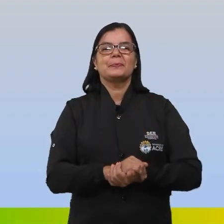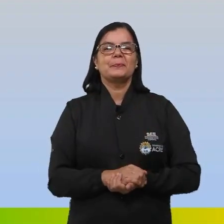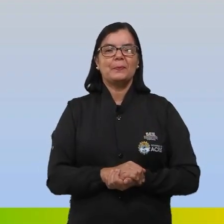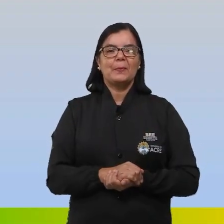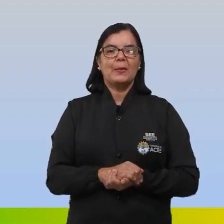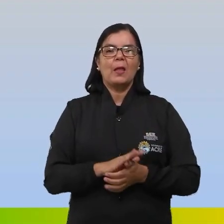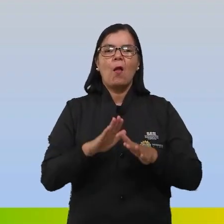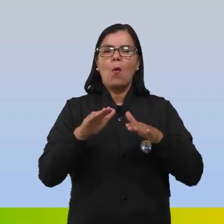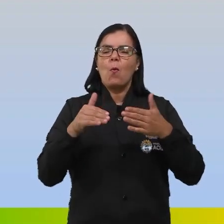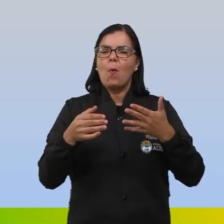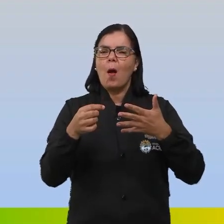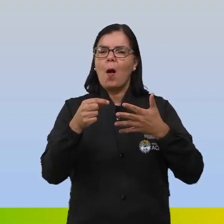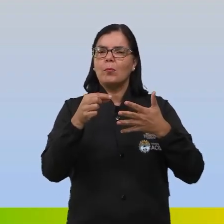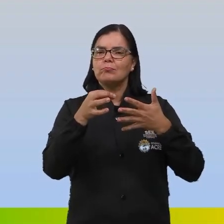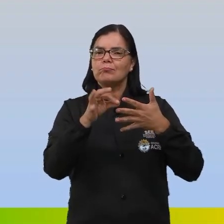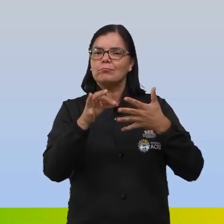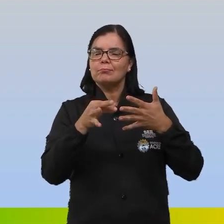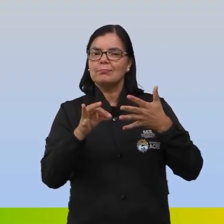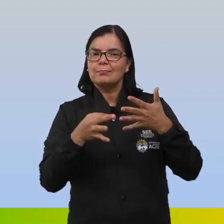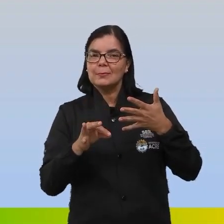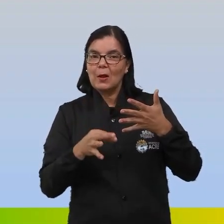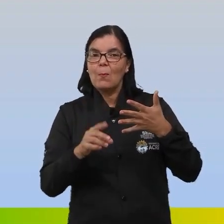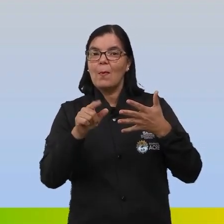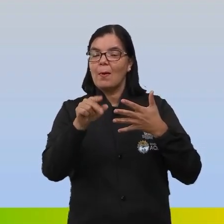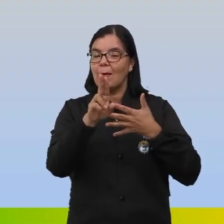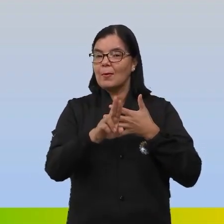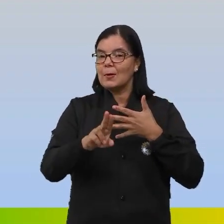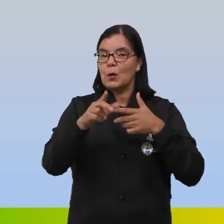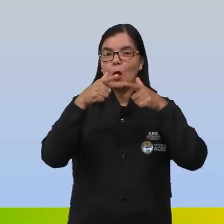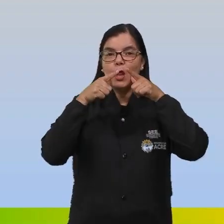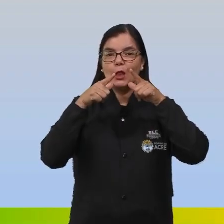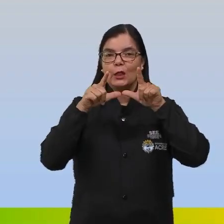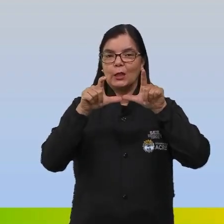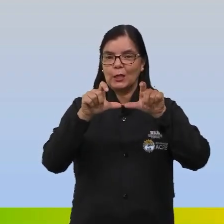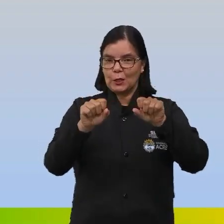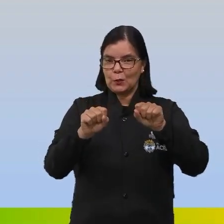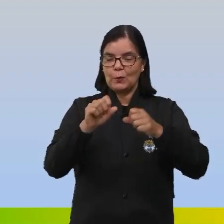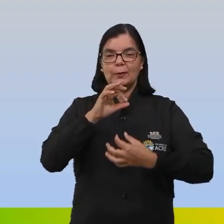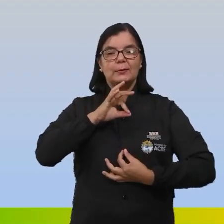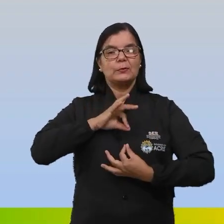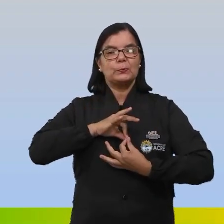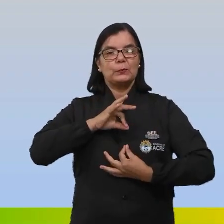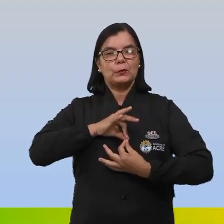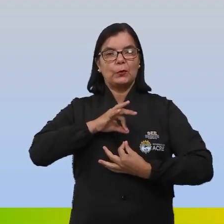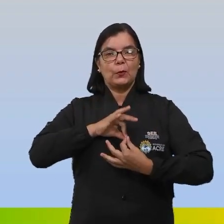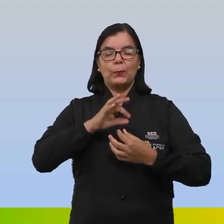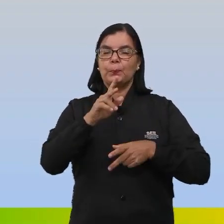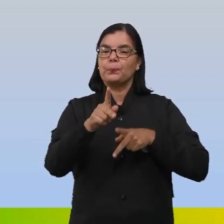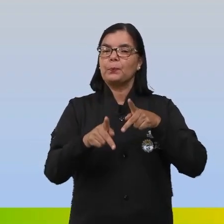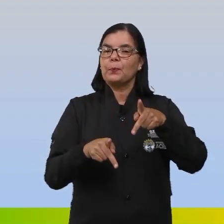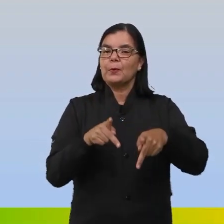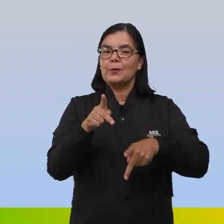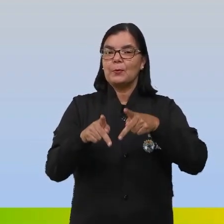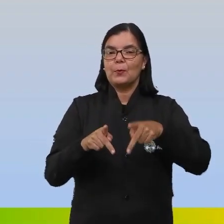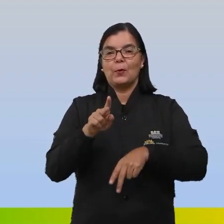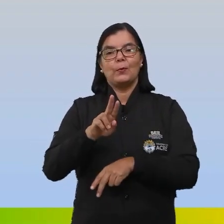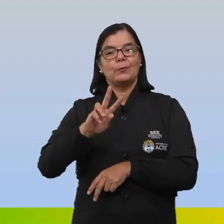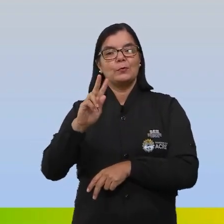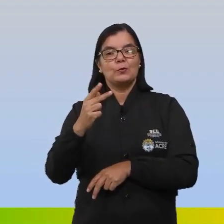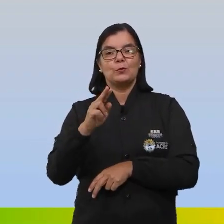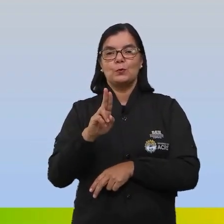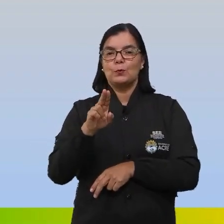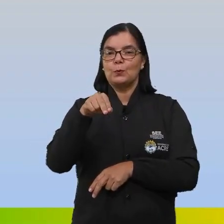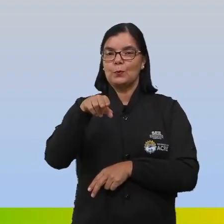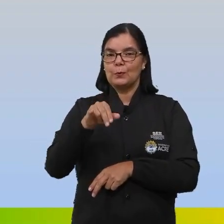aula. Qual destes elementos é usado como linguagem espiritual pelos